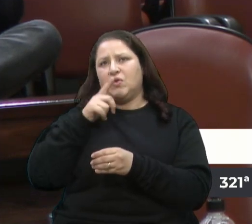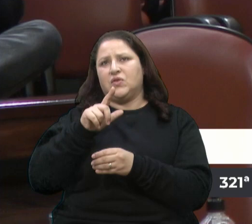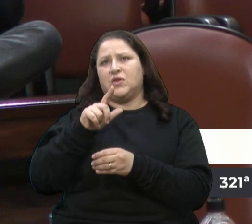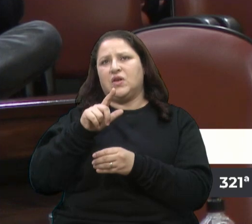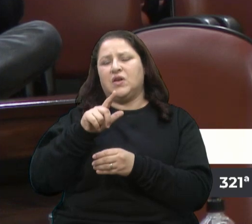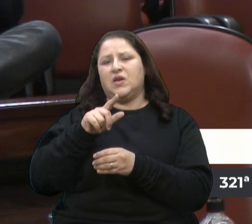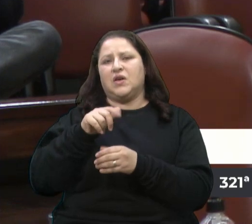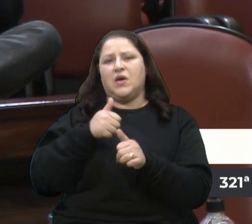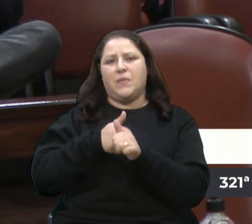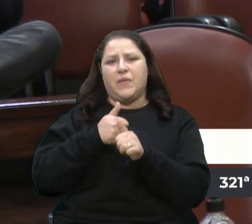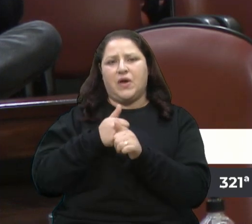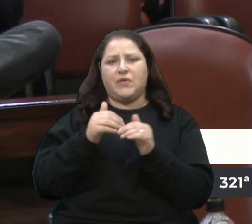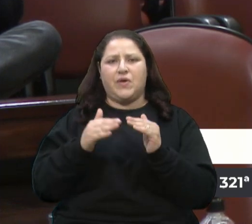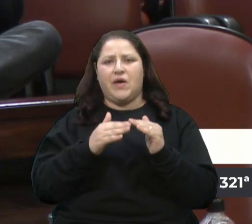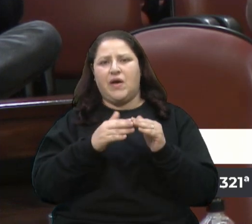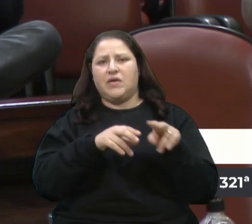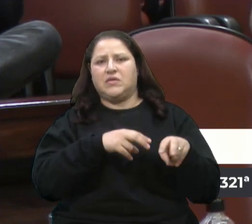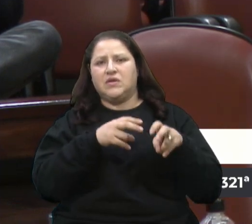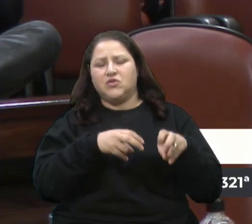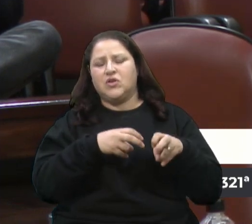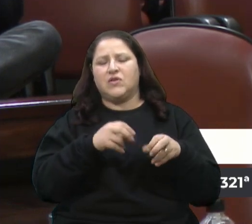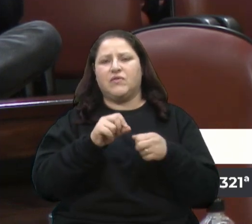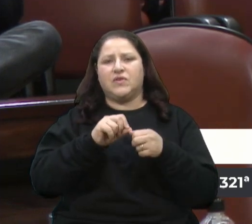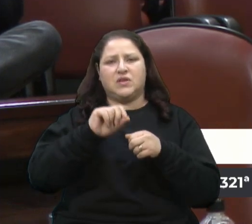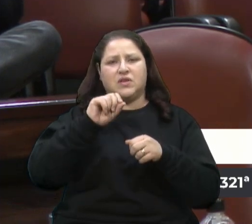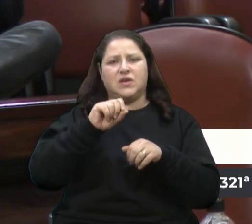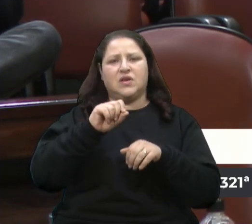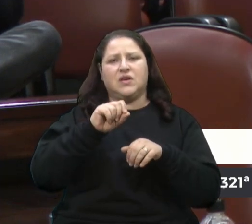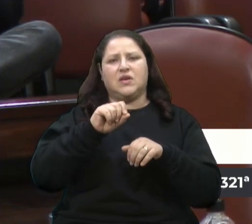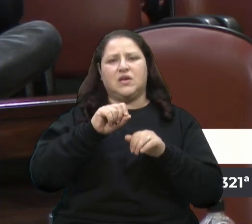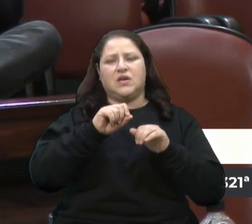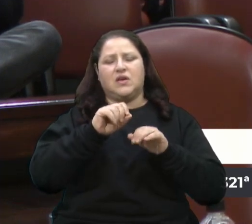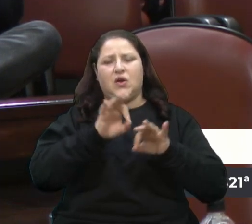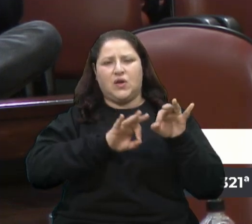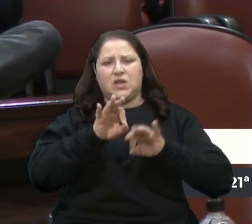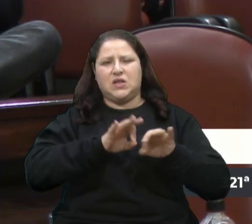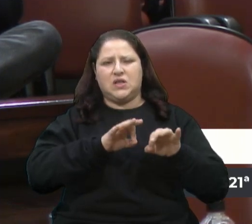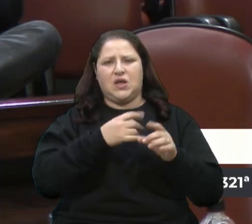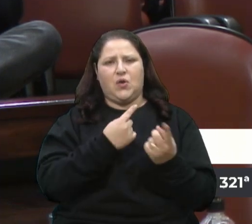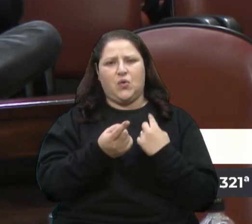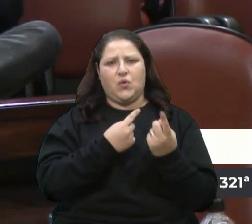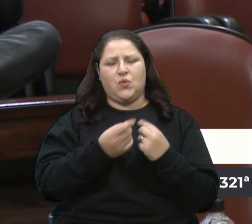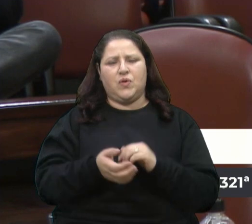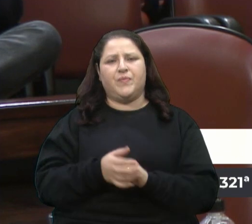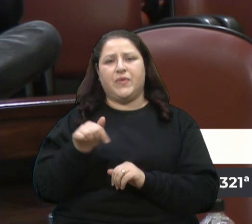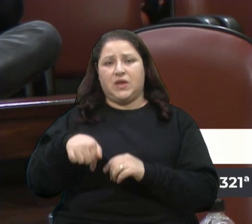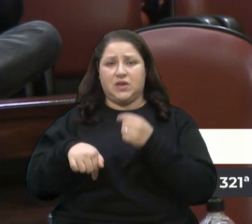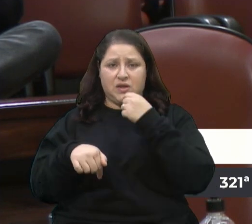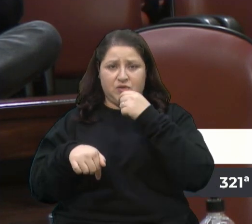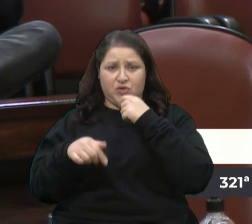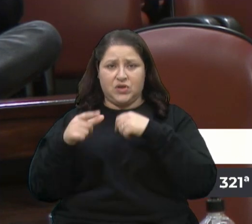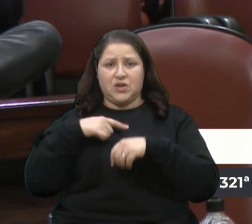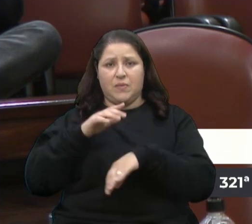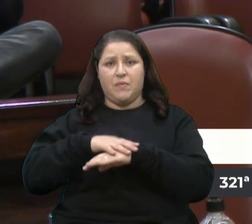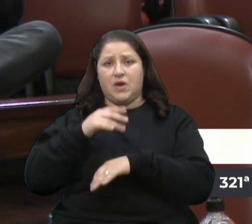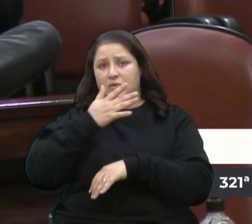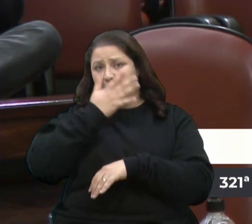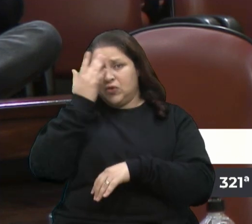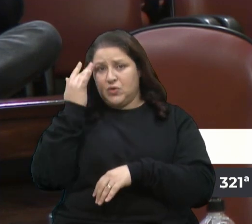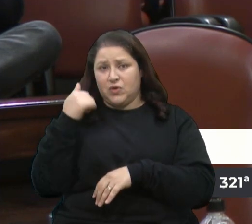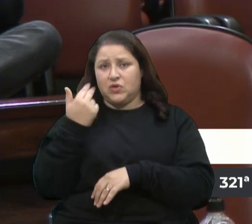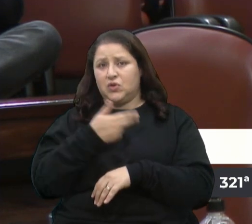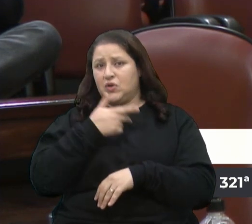chácara, né? Então eles acabam, de repente tem 600 pessoas, em Caxias do Sul tem muito mais pessoas, e a gente não